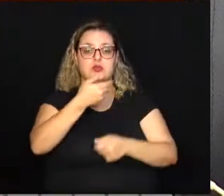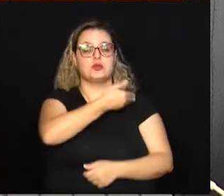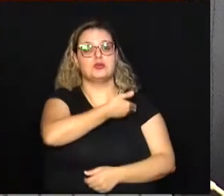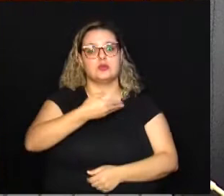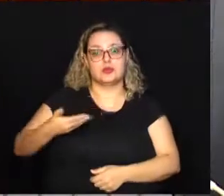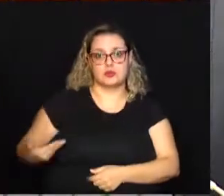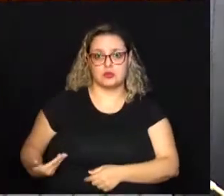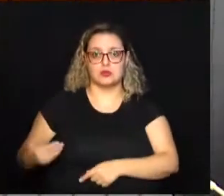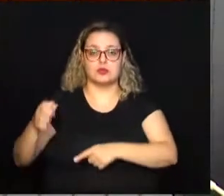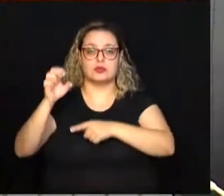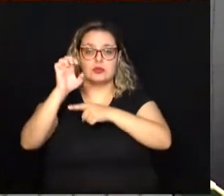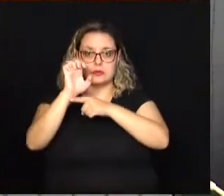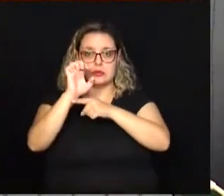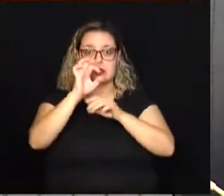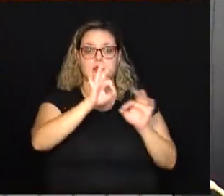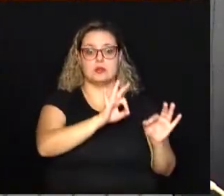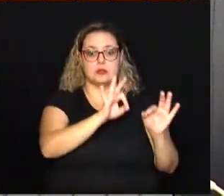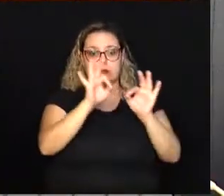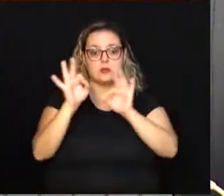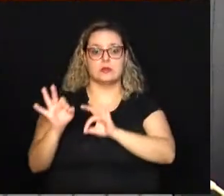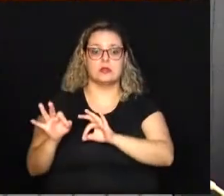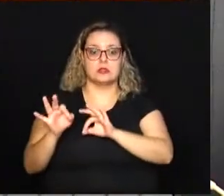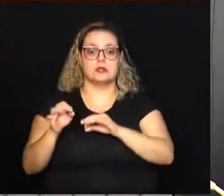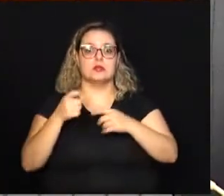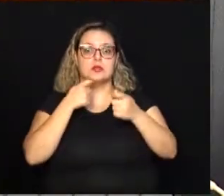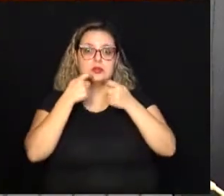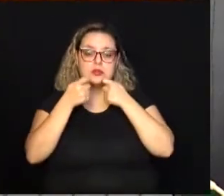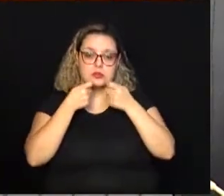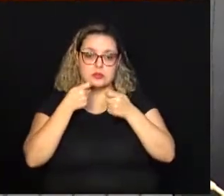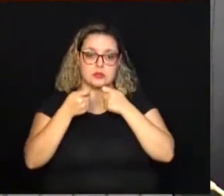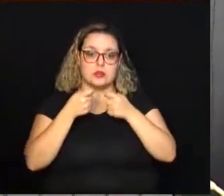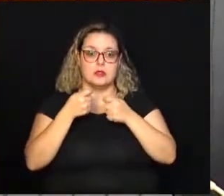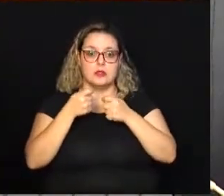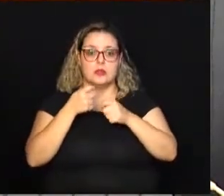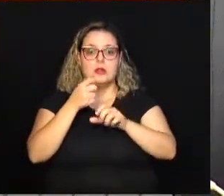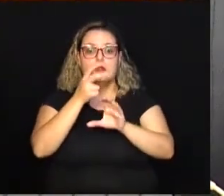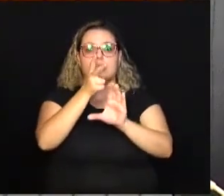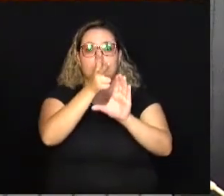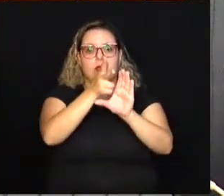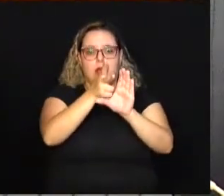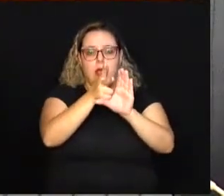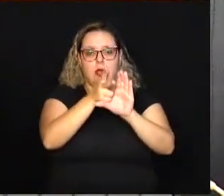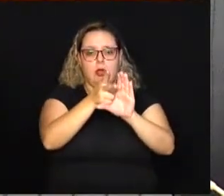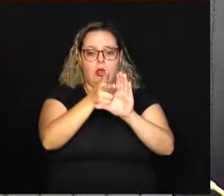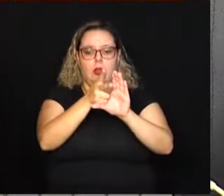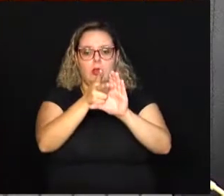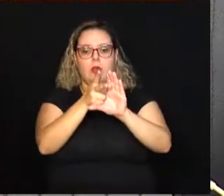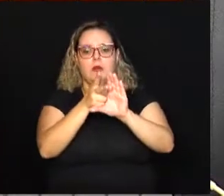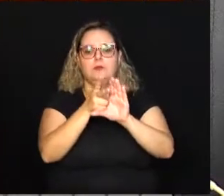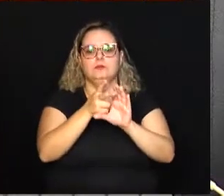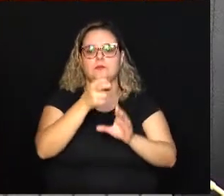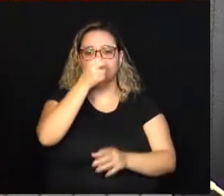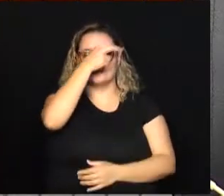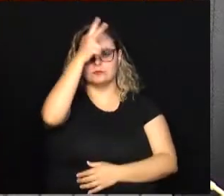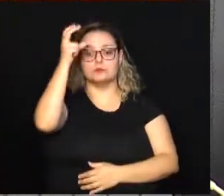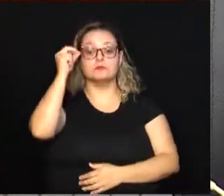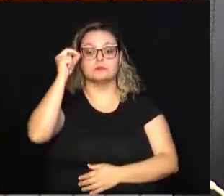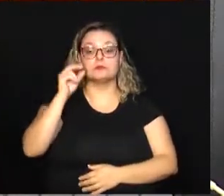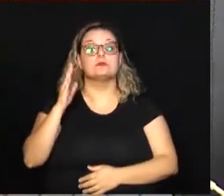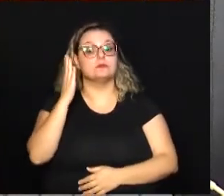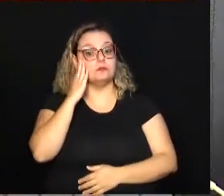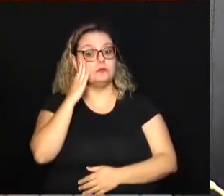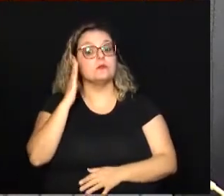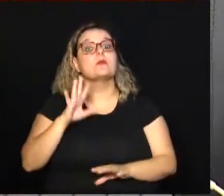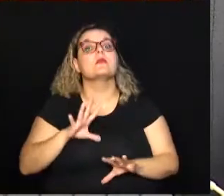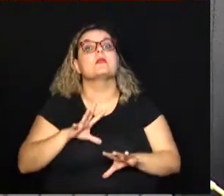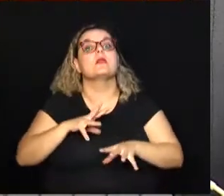estado, acompanhamos a coletiva, a live do nosso prefeito, sabemos dos esforços